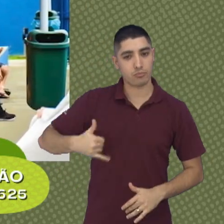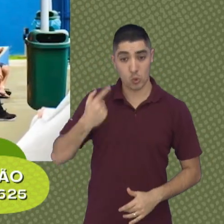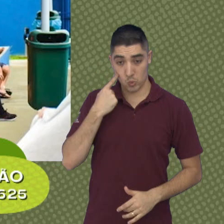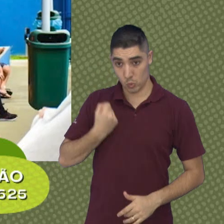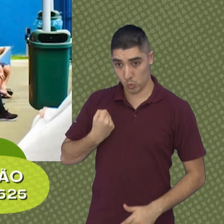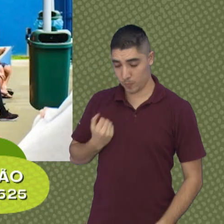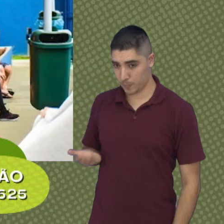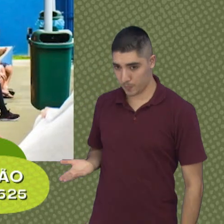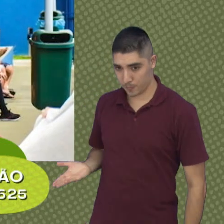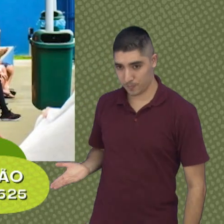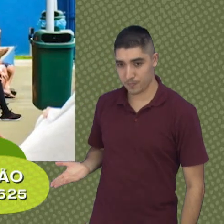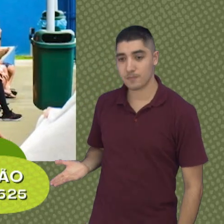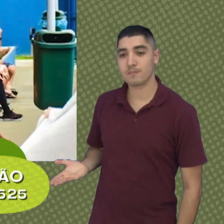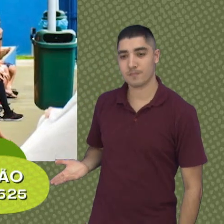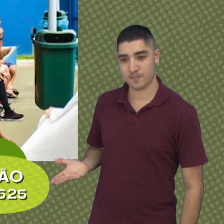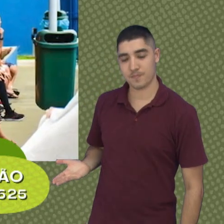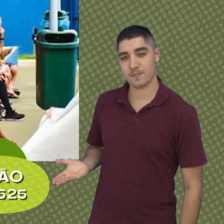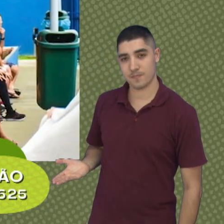3932-8600,